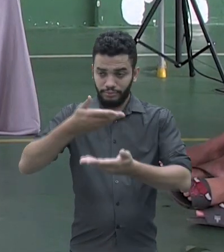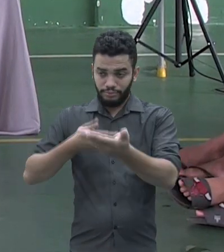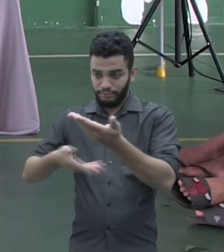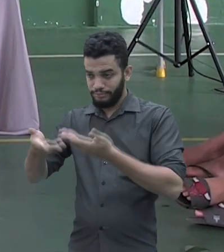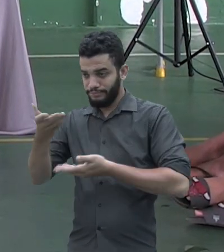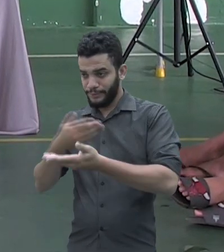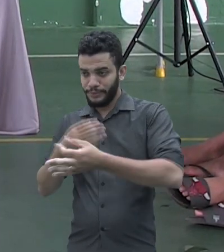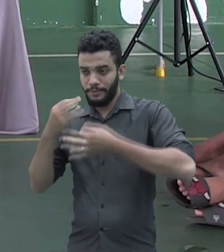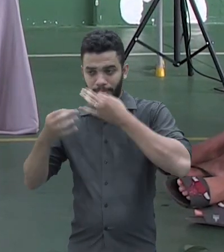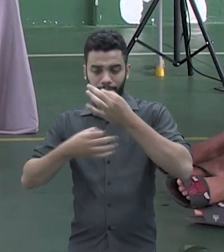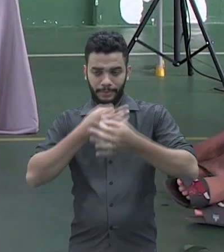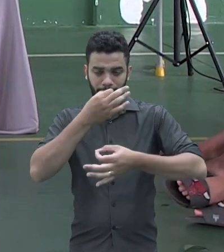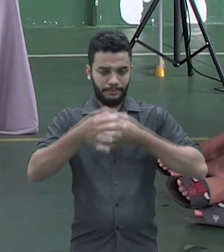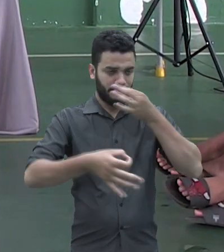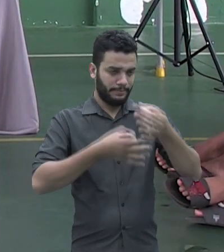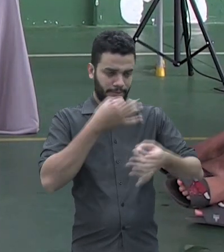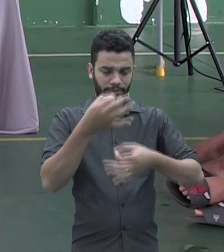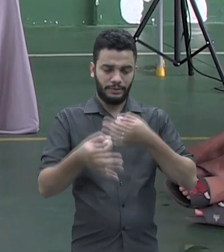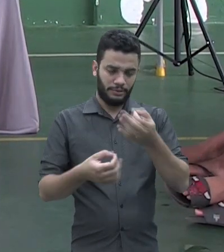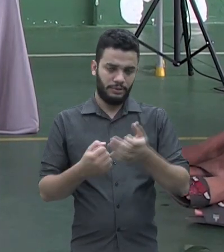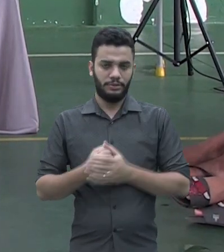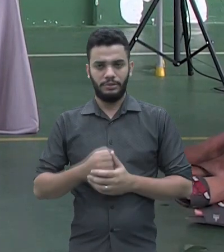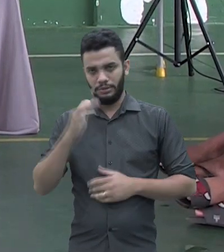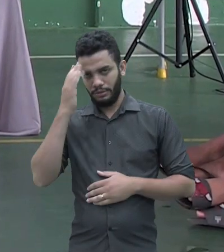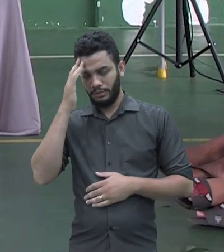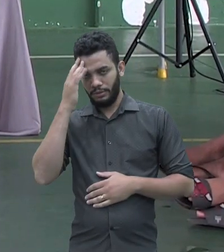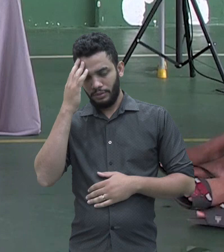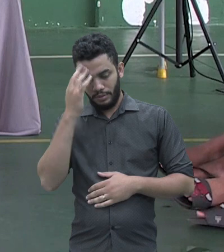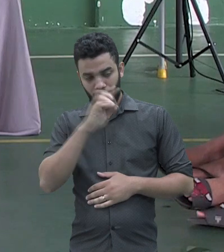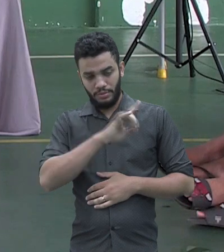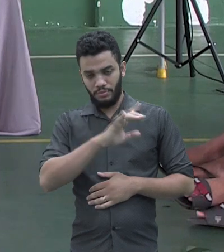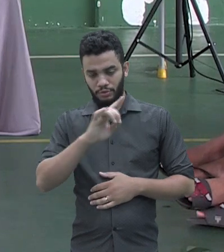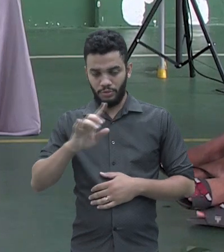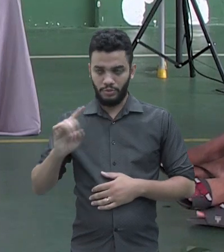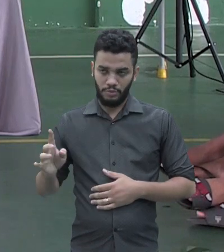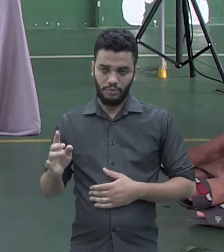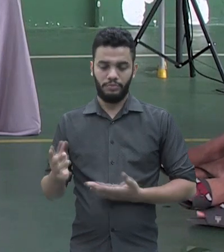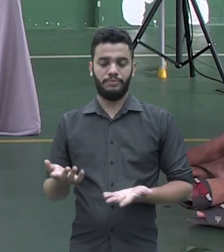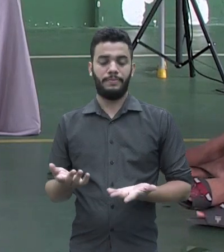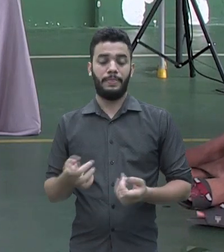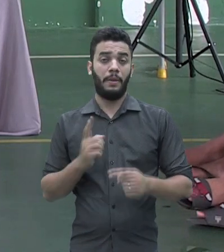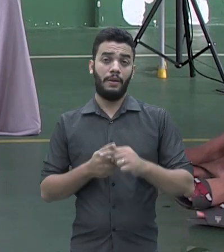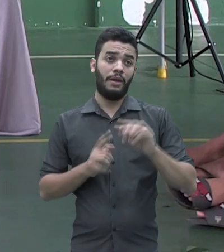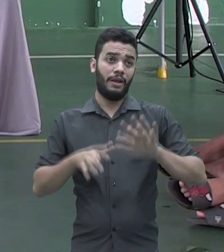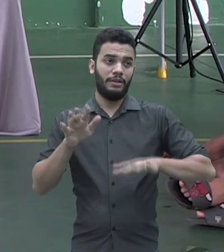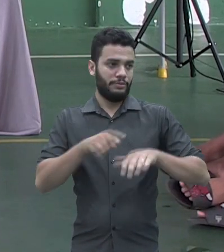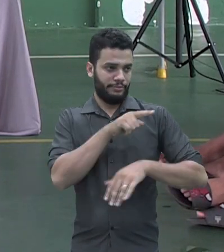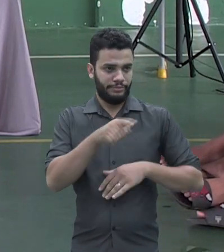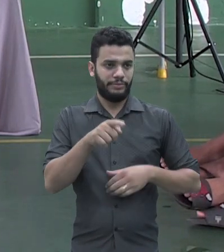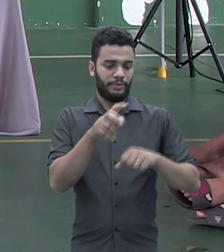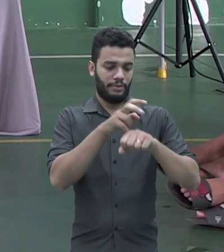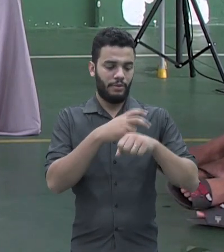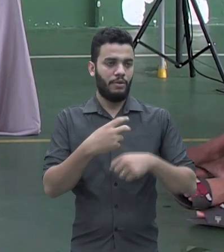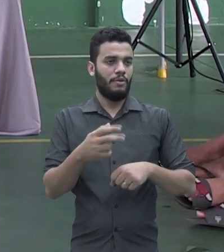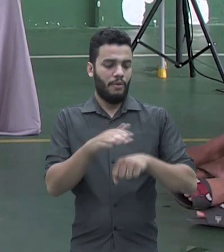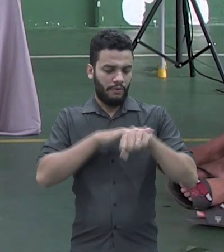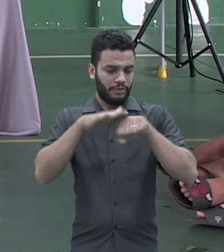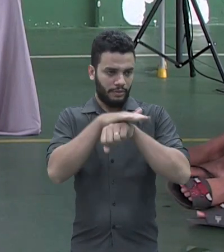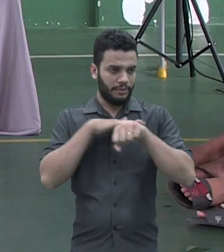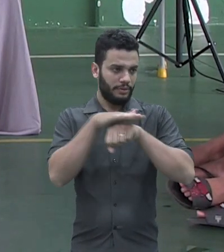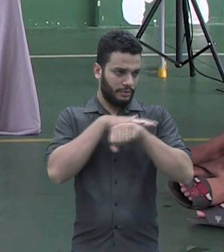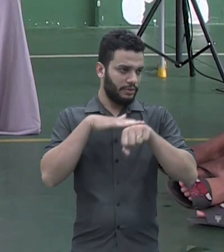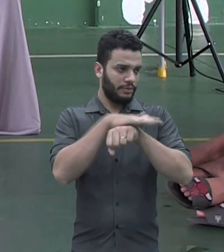vocês realmente conversarem. Porque muitas vezes, né, vocês ficam querendo conversar, agora é o momento.